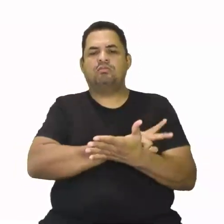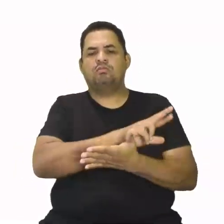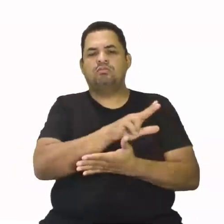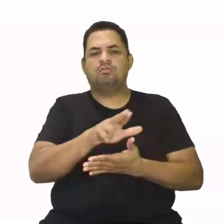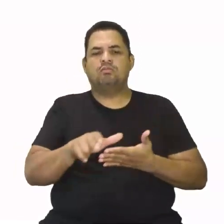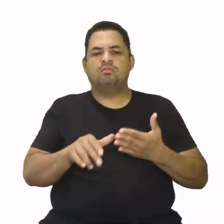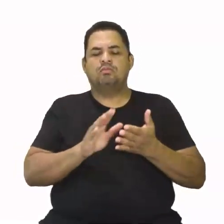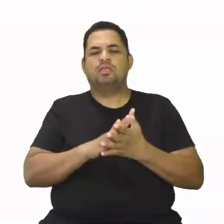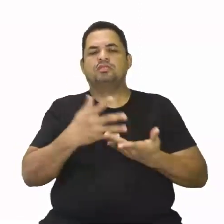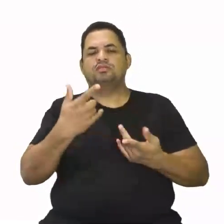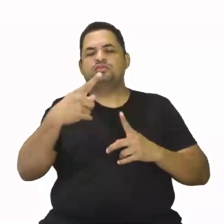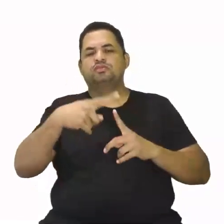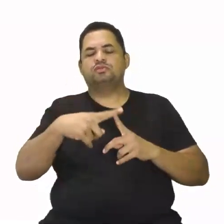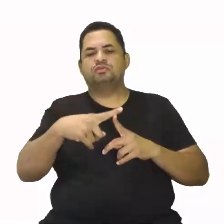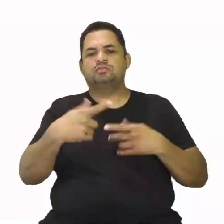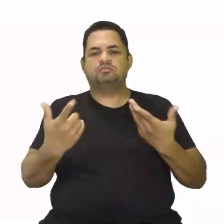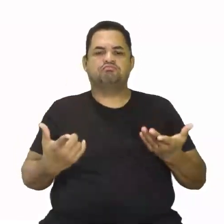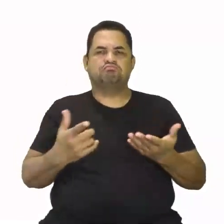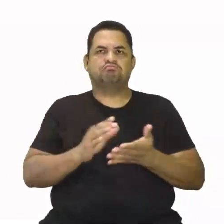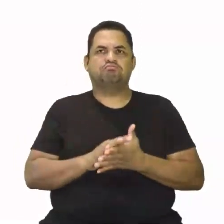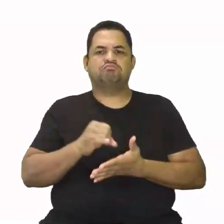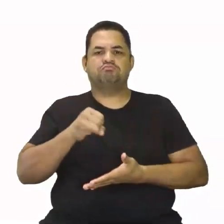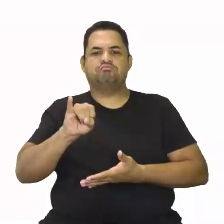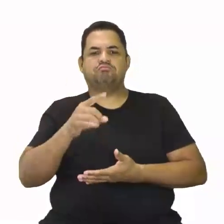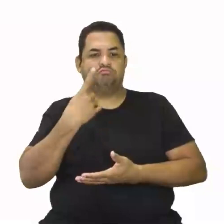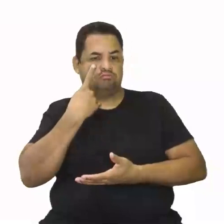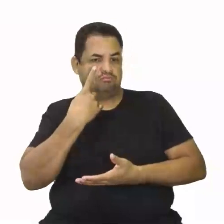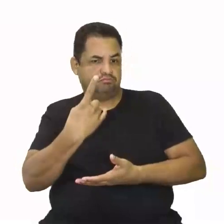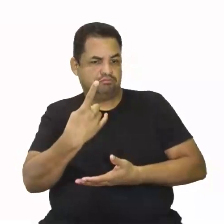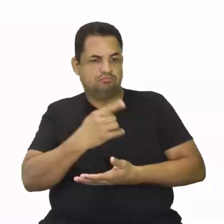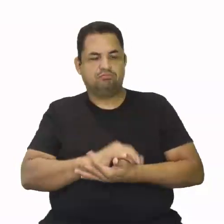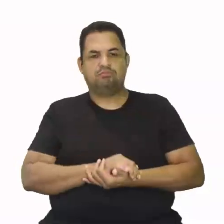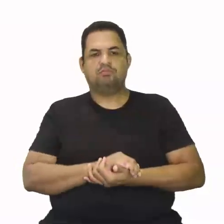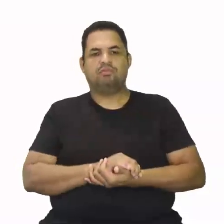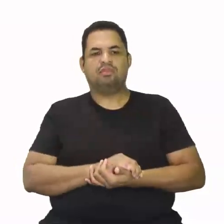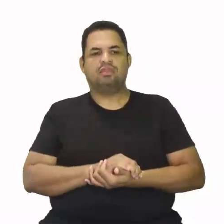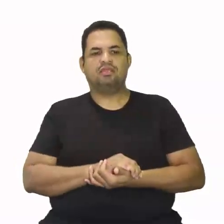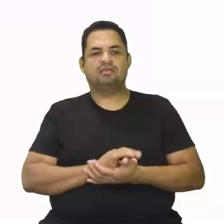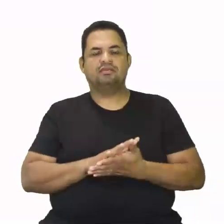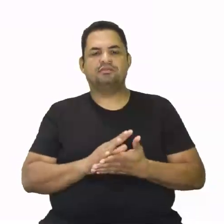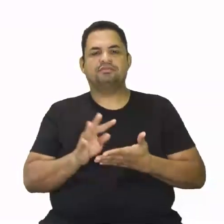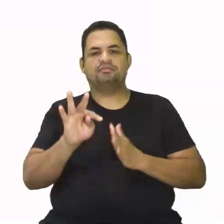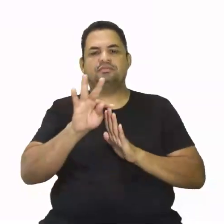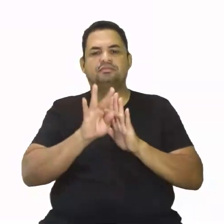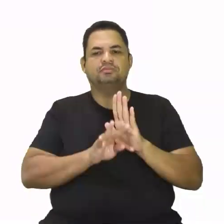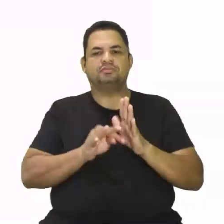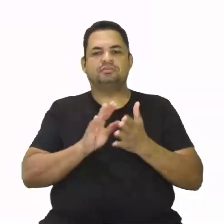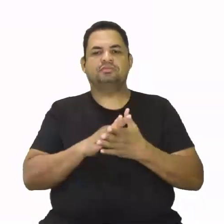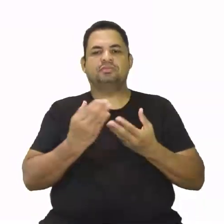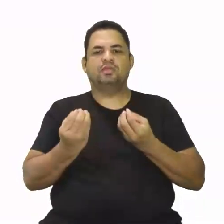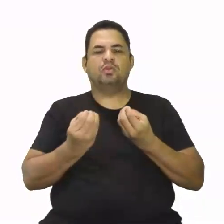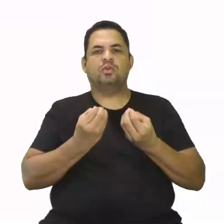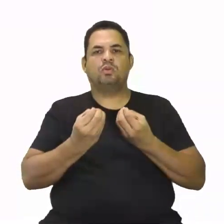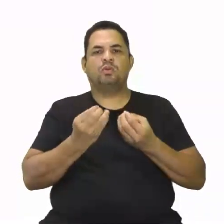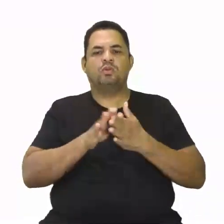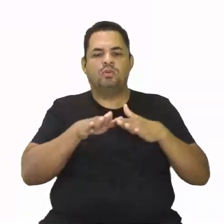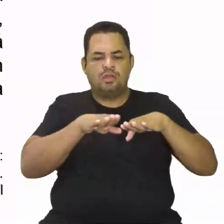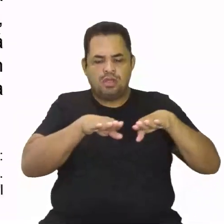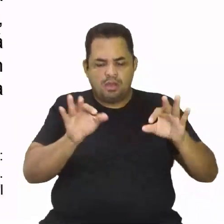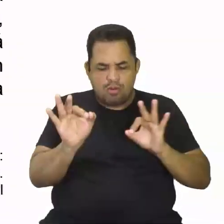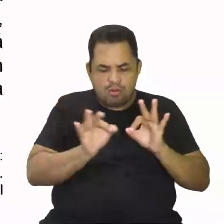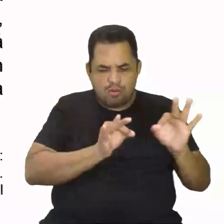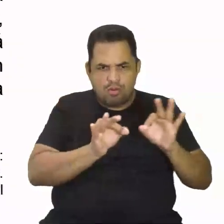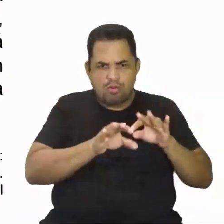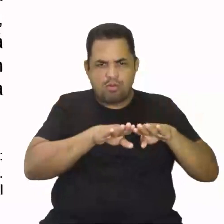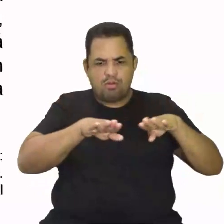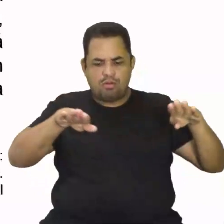vários estilos. Ou seja, se vocês estão observando, o nosso texto está falando de como colocar a mesa,